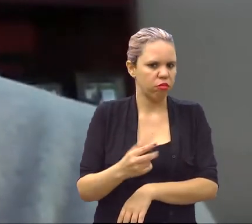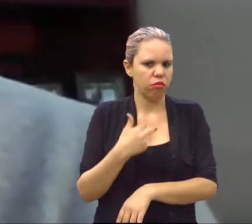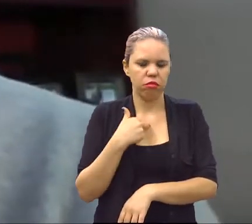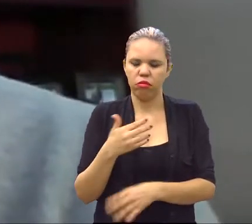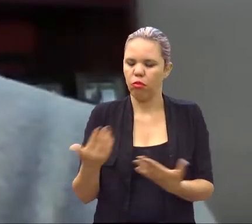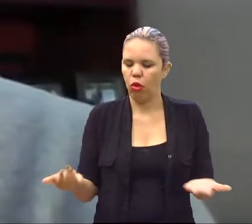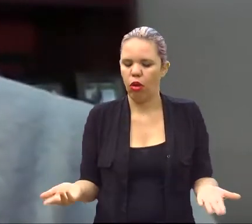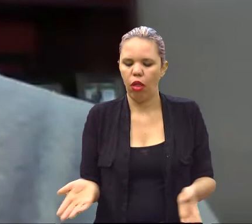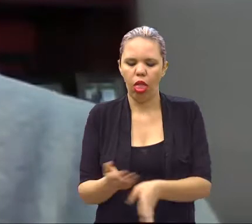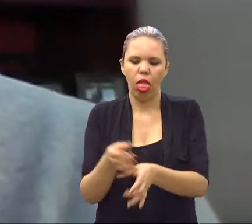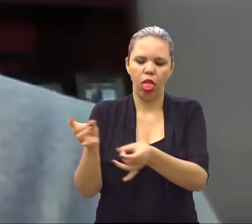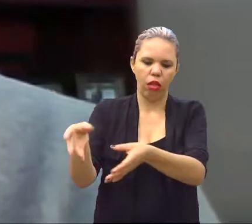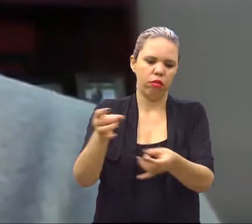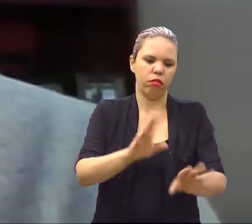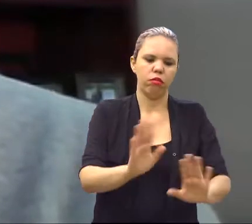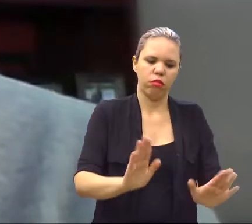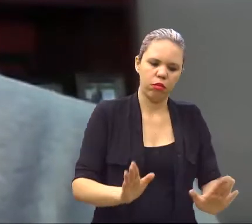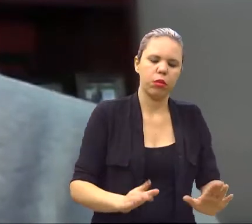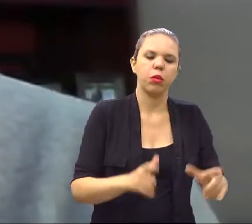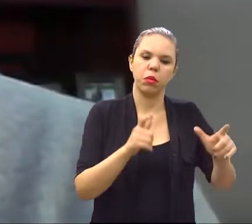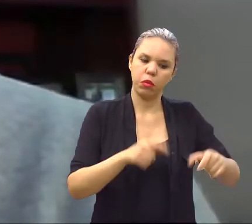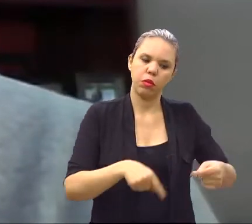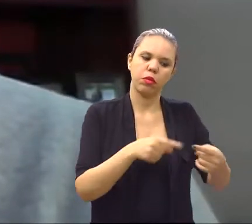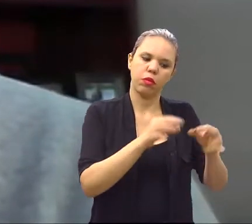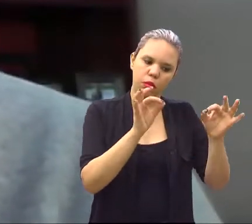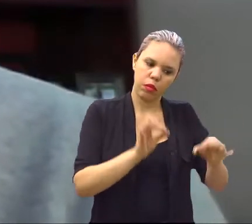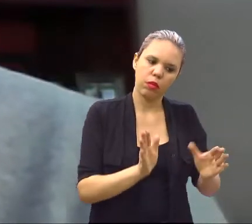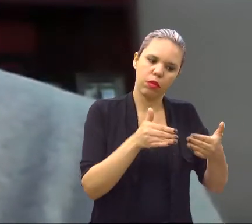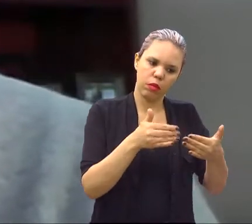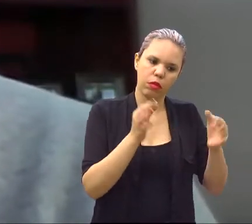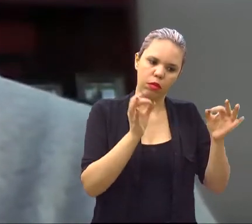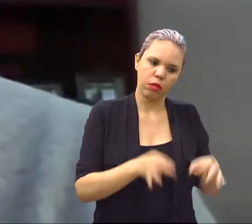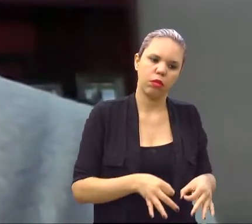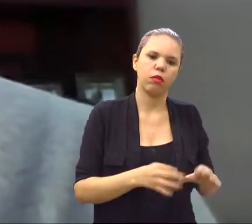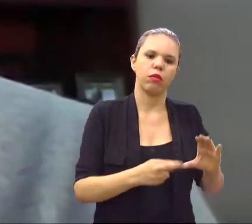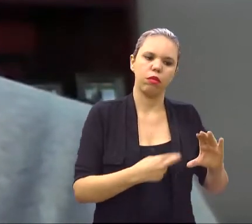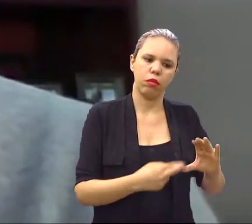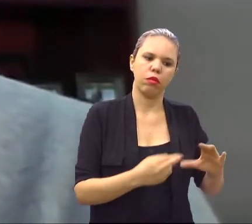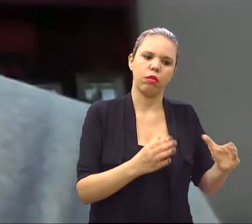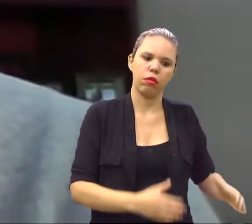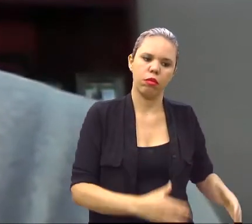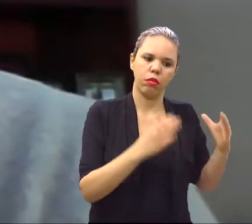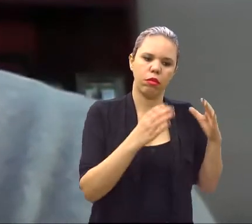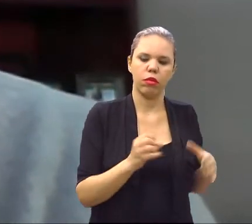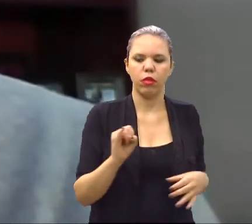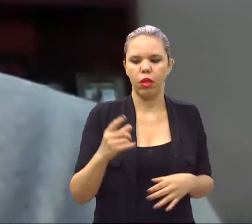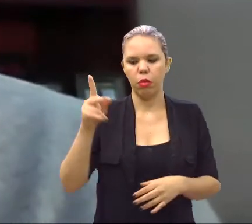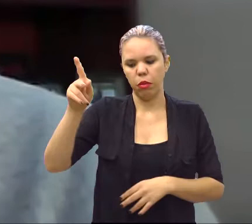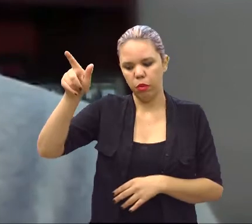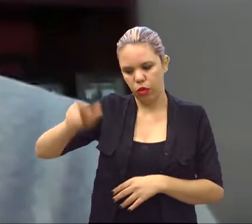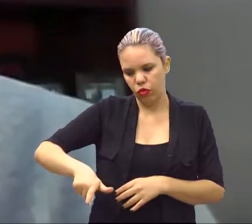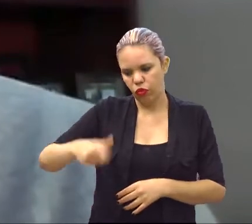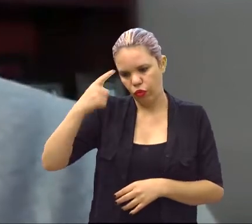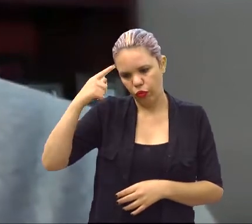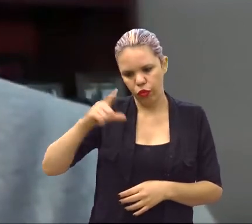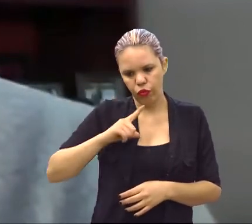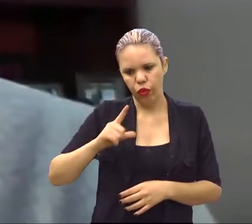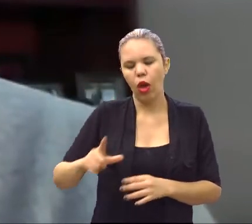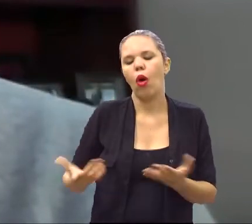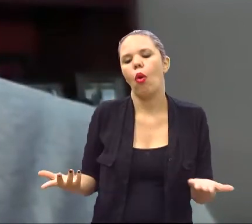calçada, na rua. Tem que ter uma destinação correta. Se ele for compensado por